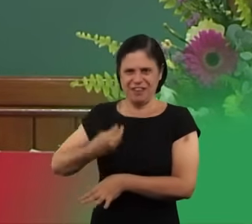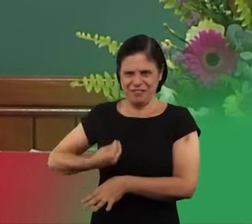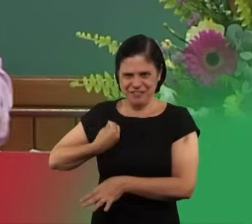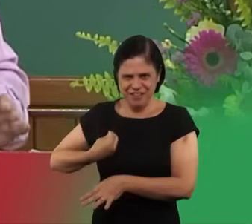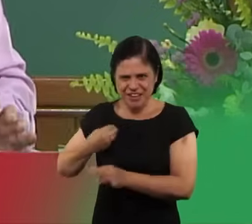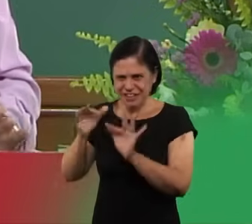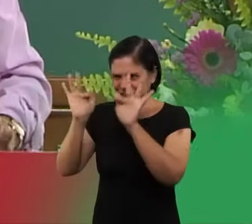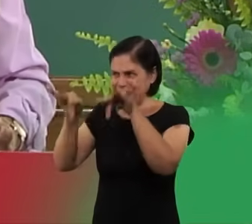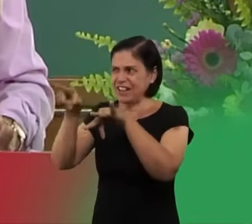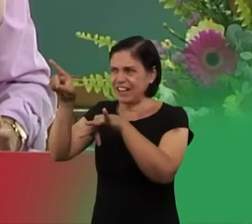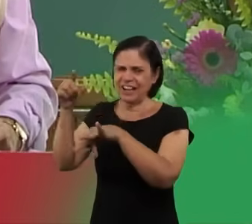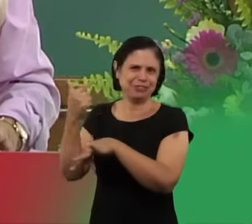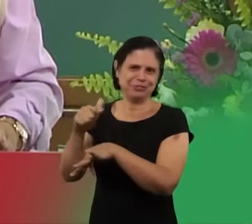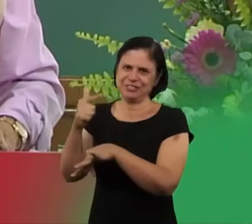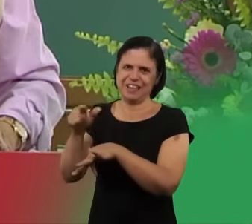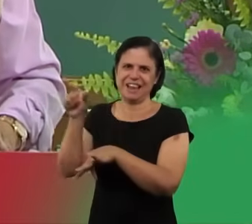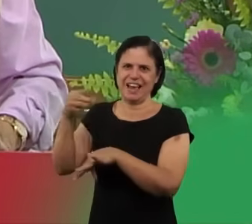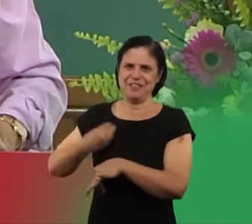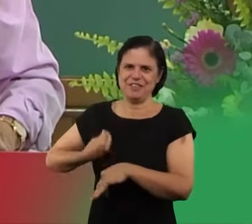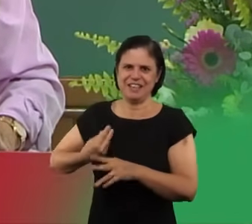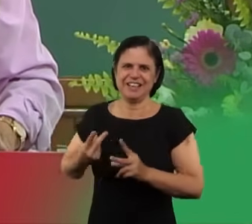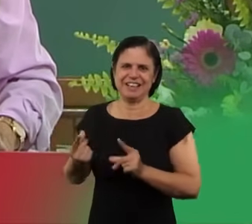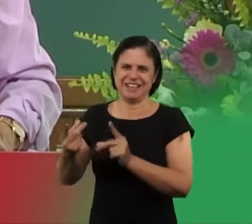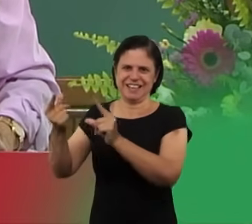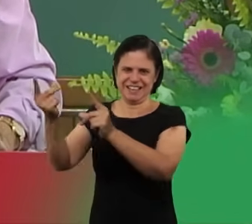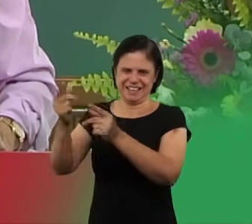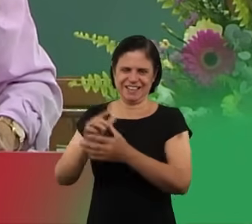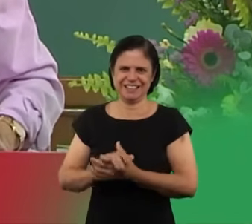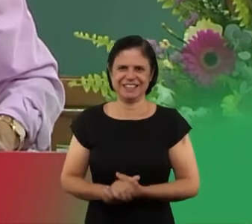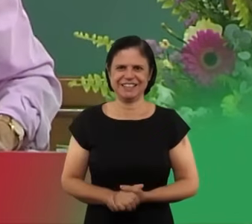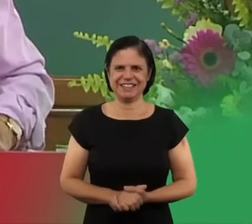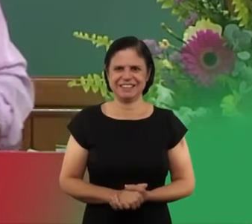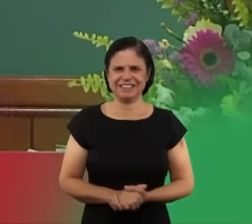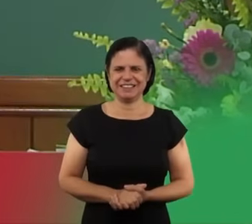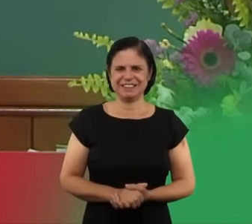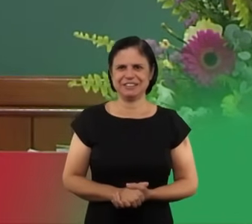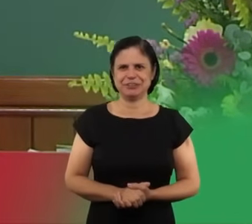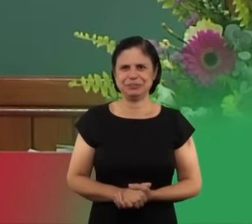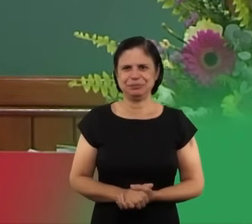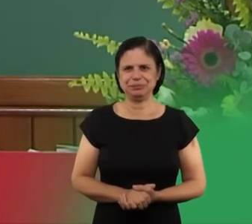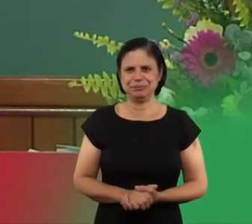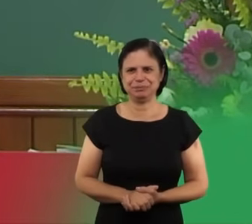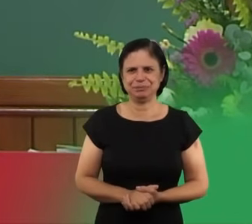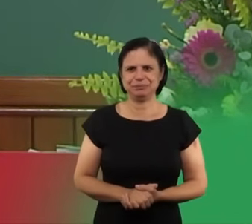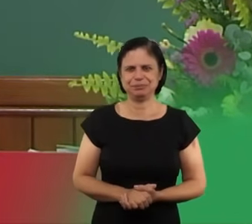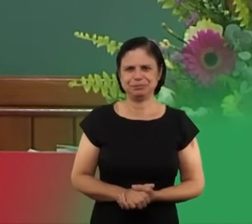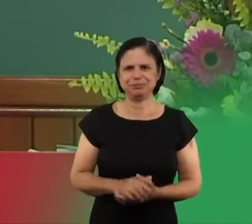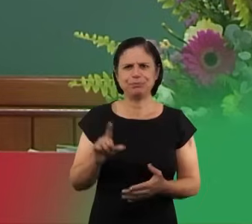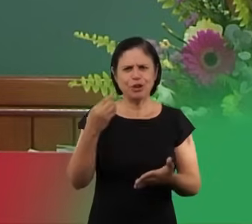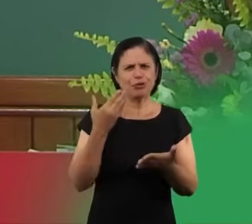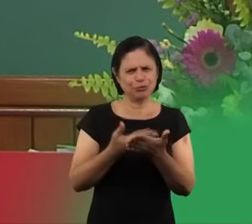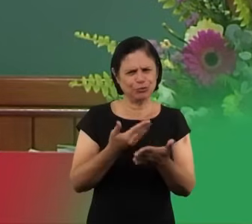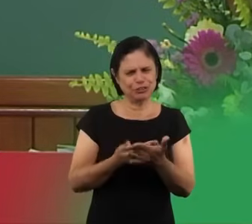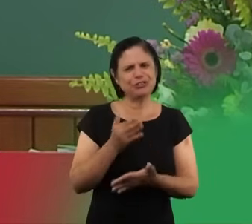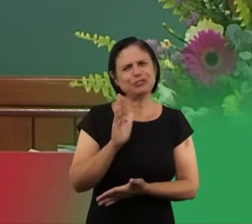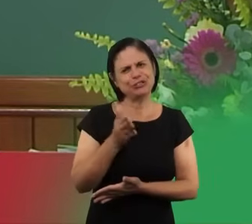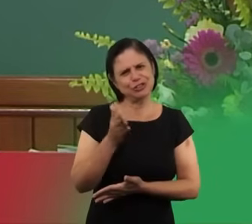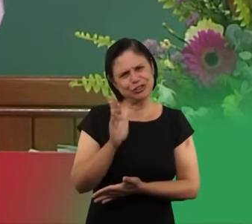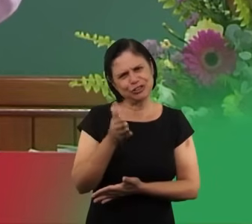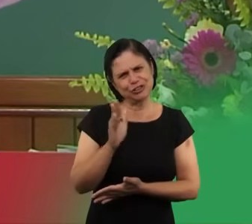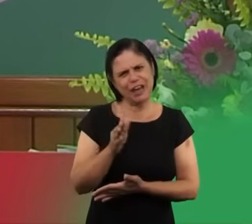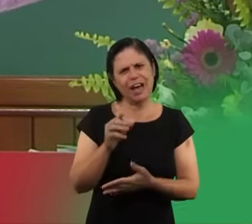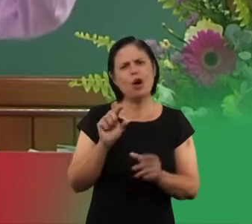a vida eterna. Agora nós vamos ver aquilo encerrando aqui. Já vimos o que é a